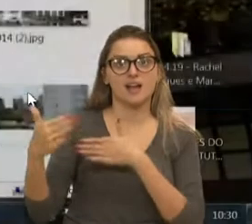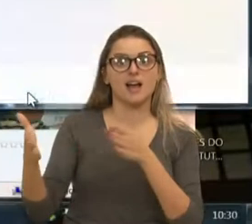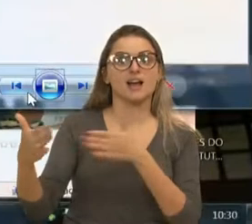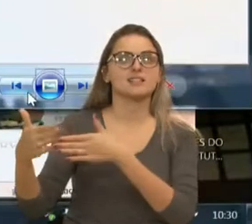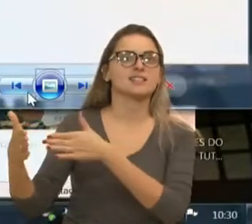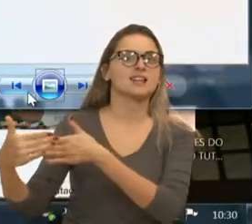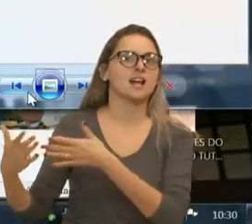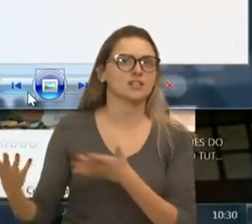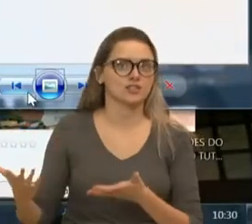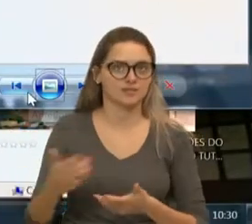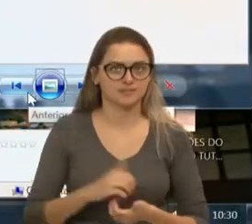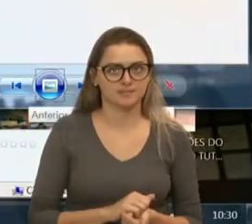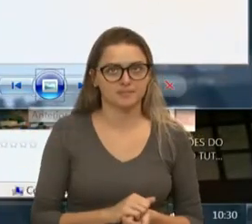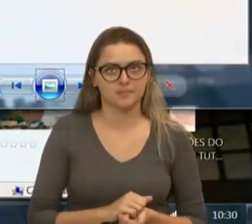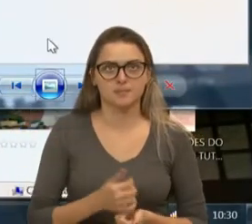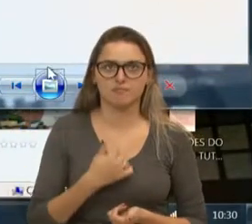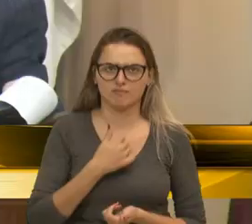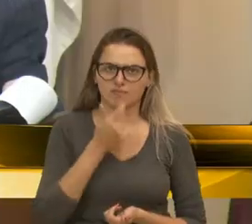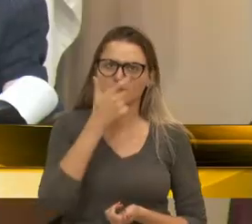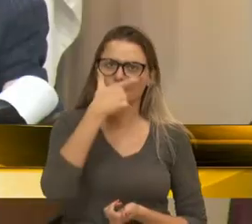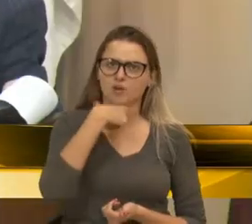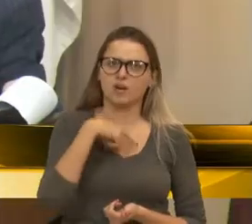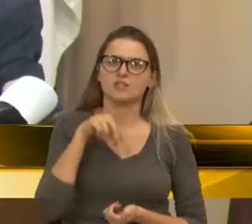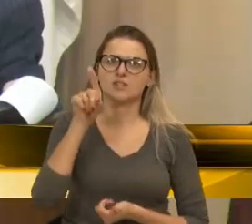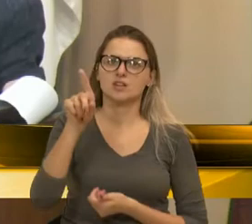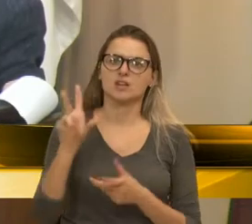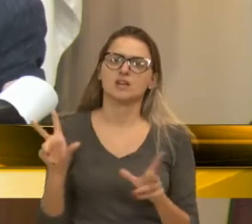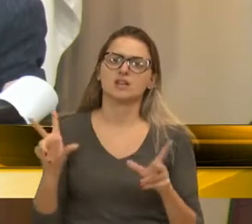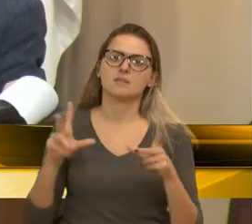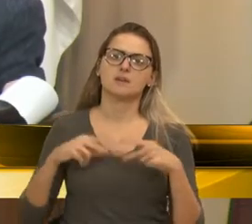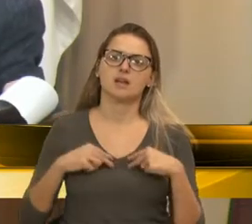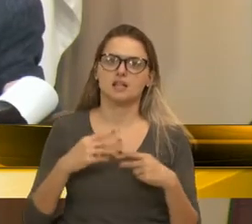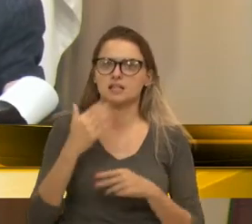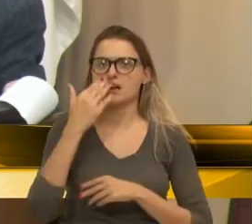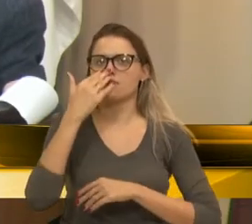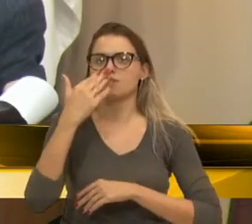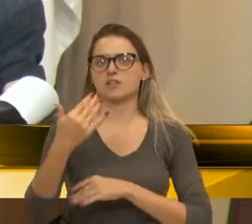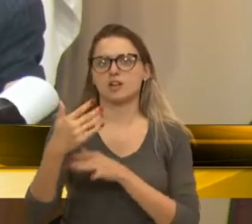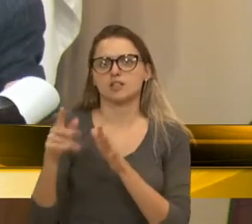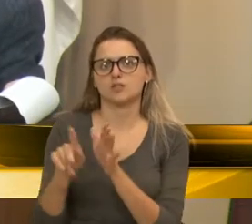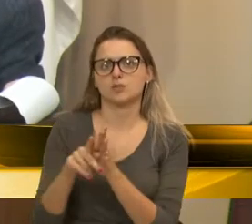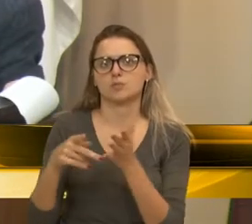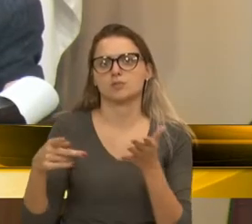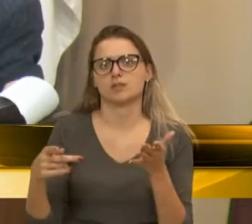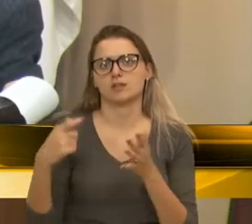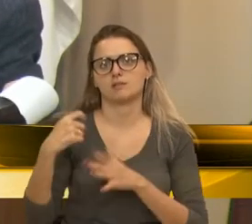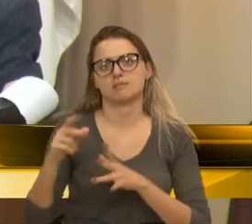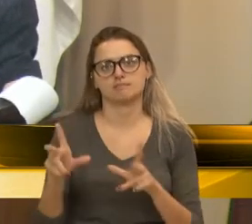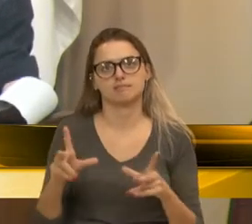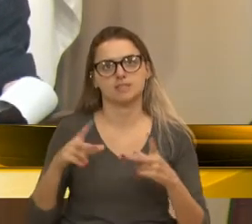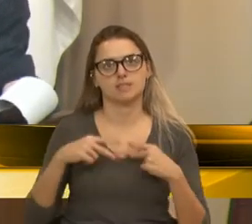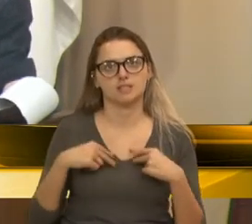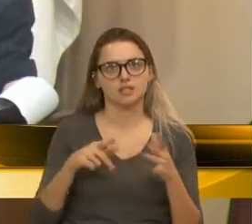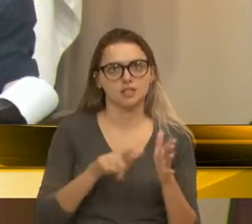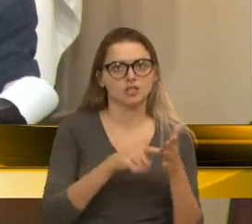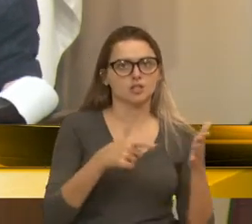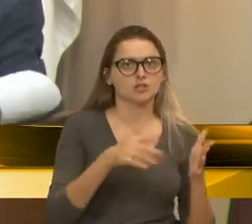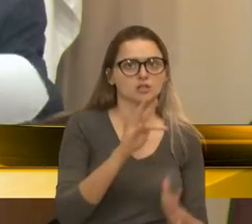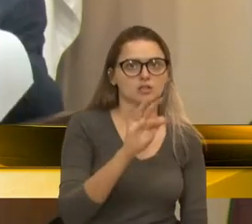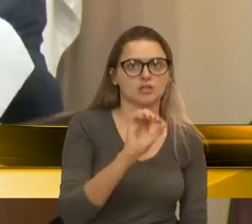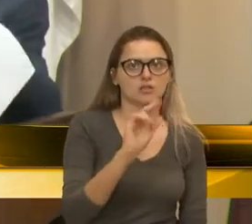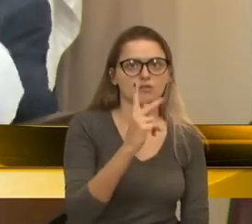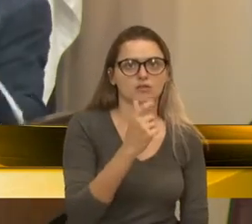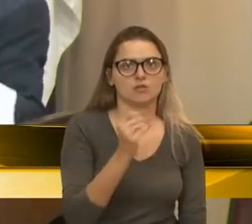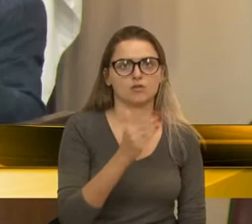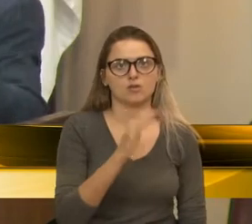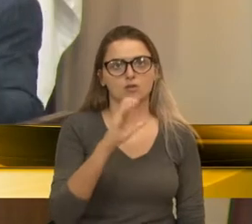informações, né? Eu acho que esse aí mereceria a capa do Pioneiro, né? A capa do Jornal Pioneiro da Folha de Caxias, né?